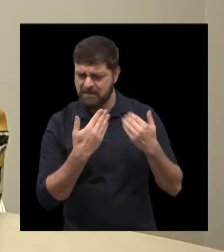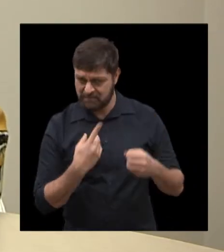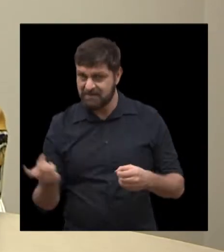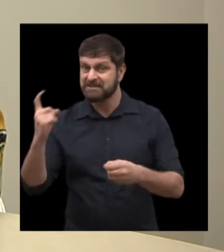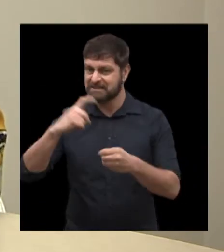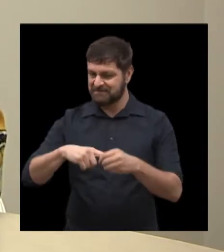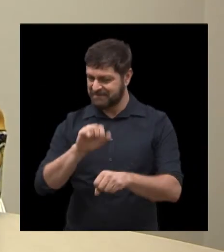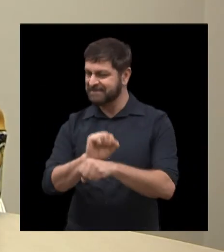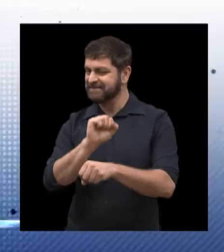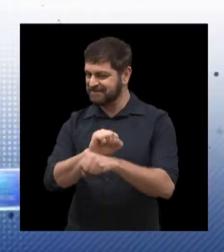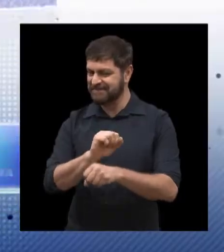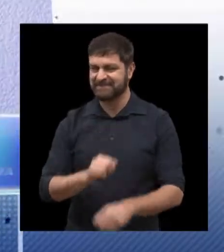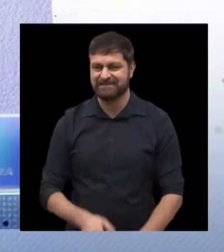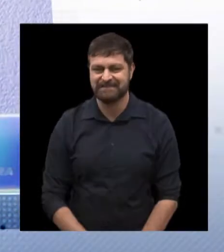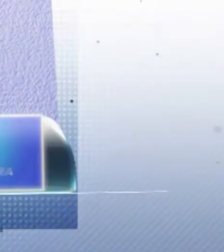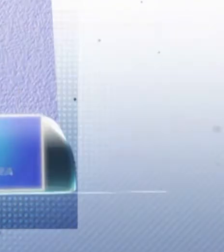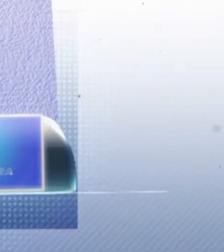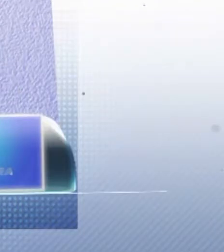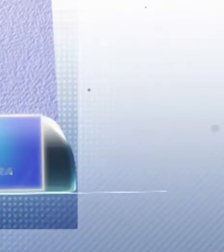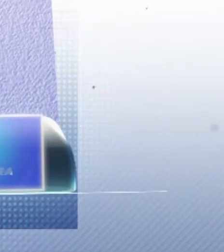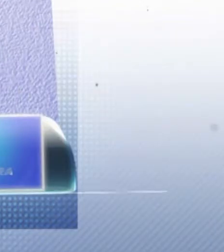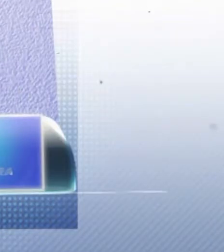volta já já.